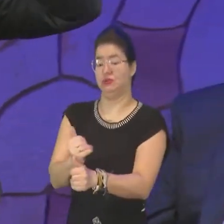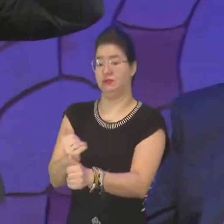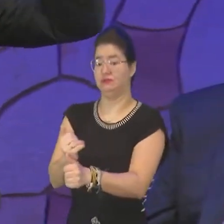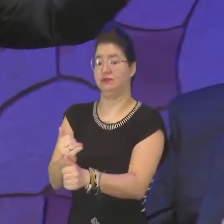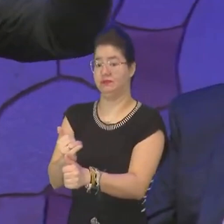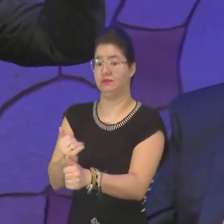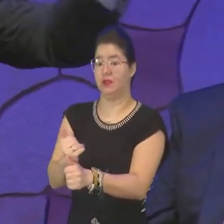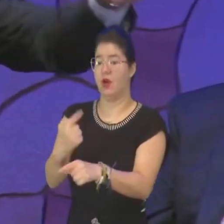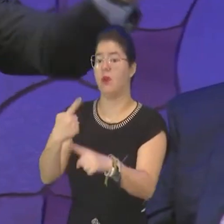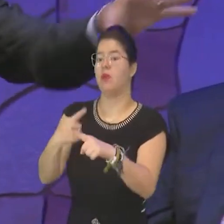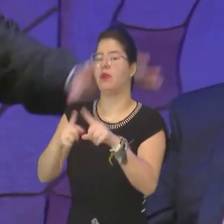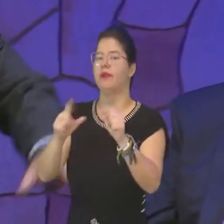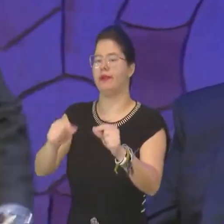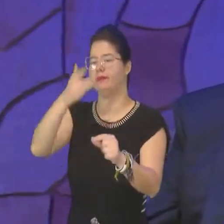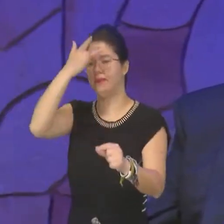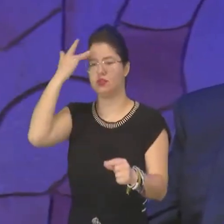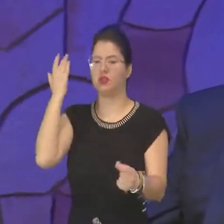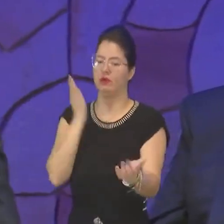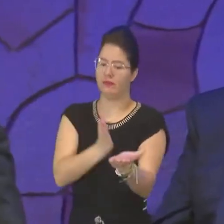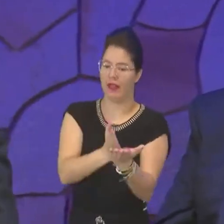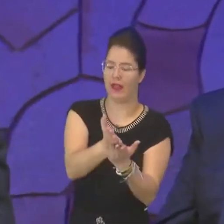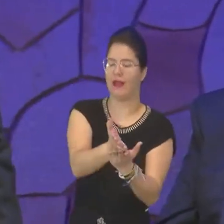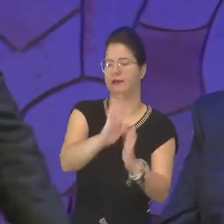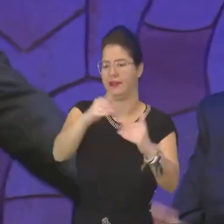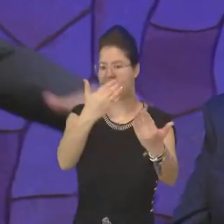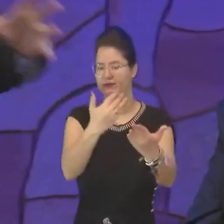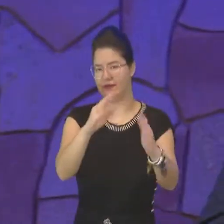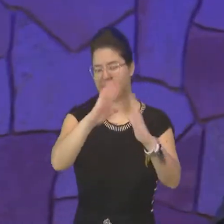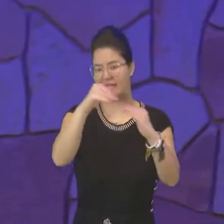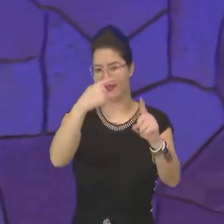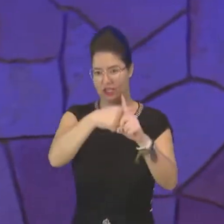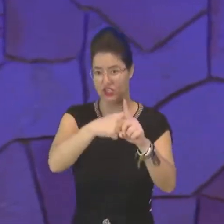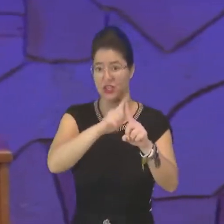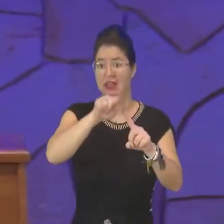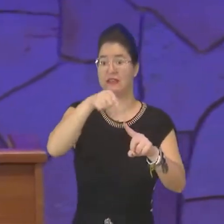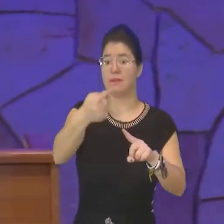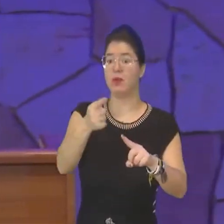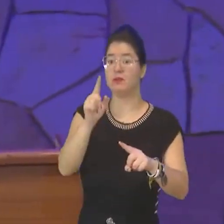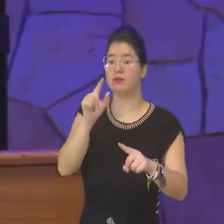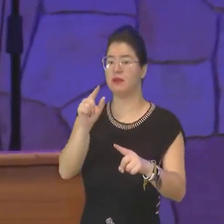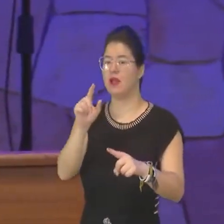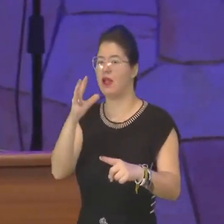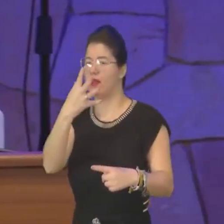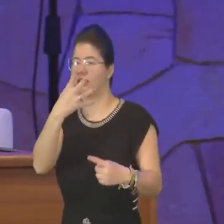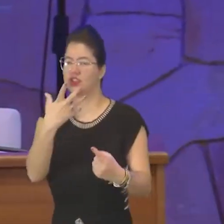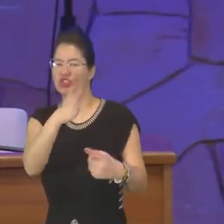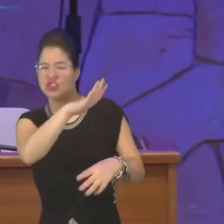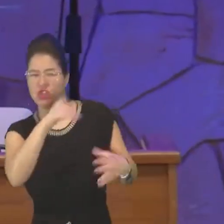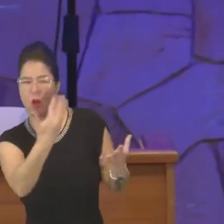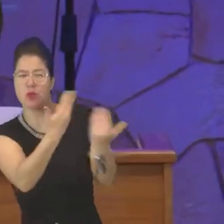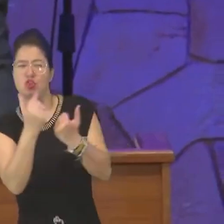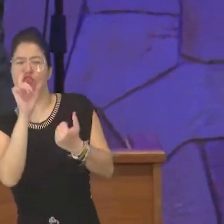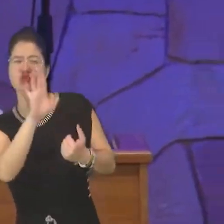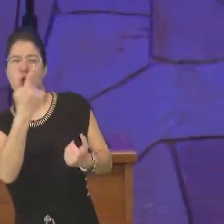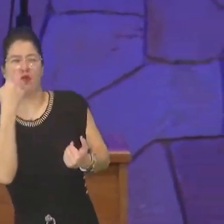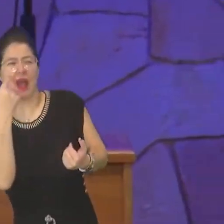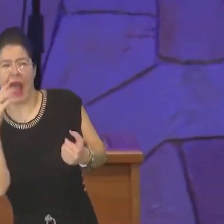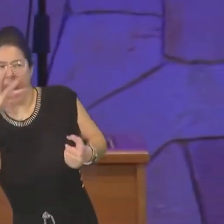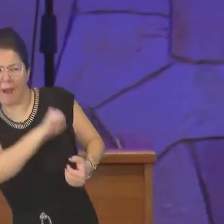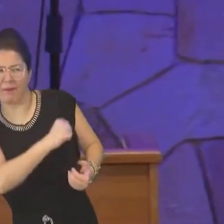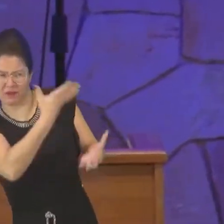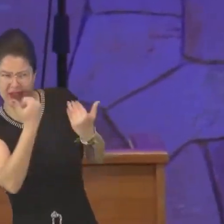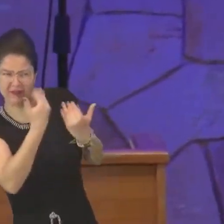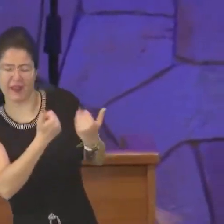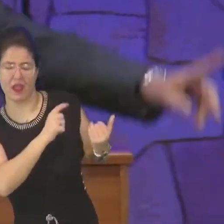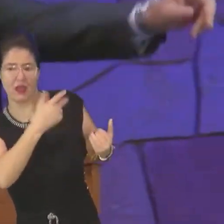a viver fora dessa bolha. Às vezes essa bolha é tão forte, não pode isso, não pode aquilo, não olha para isso, não, você não